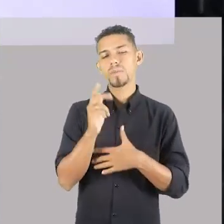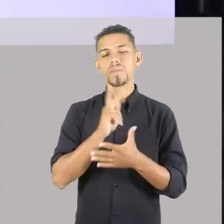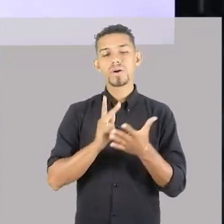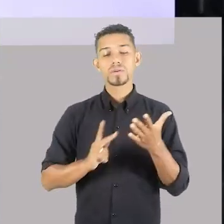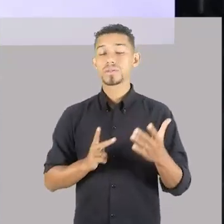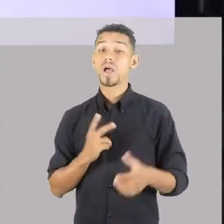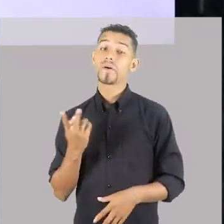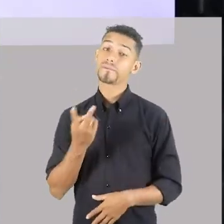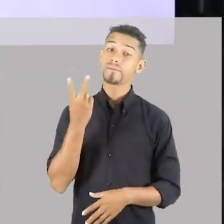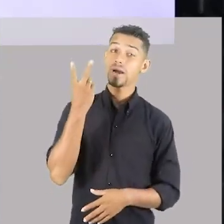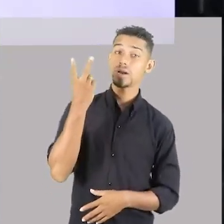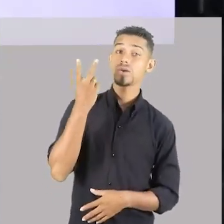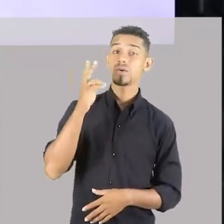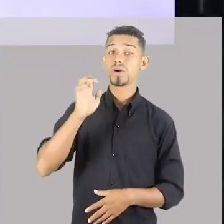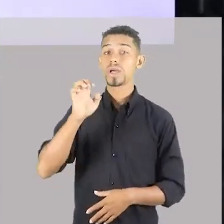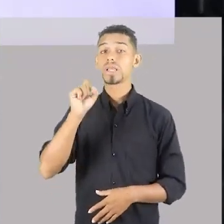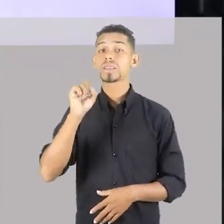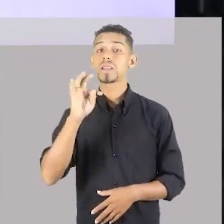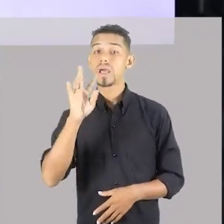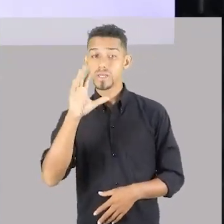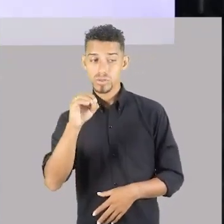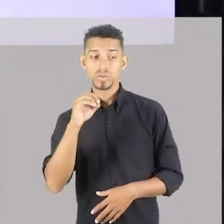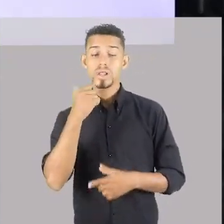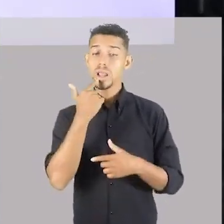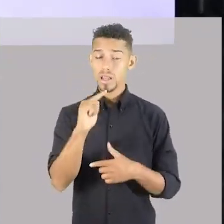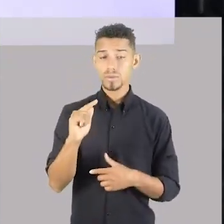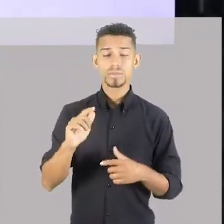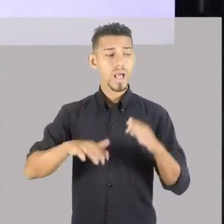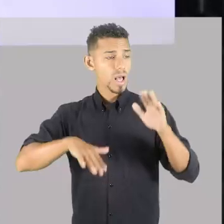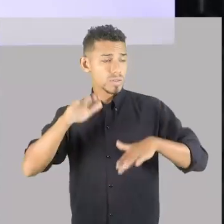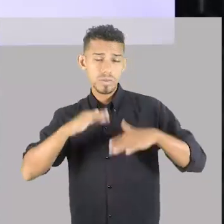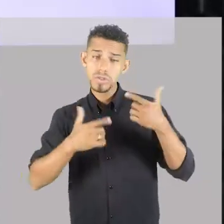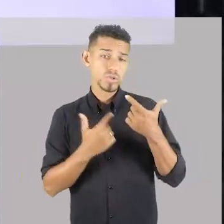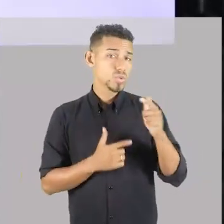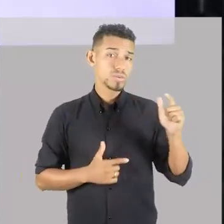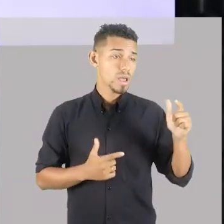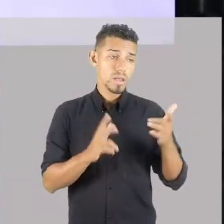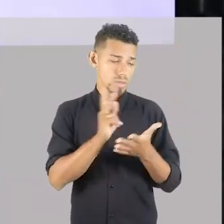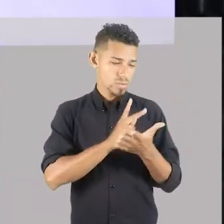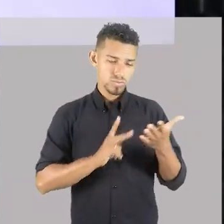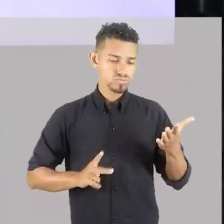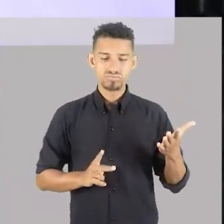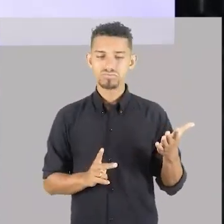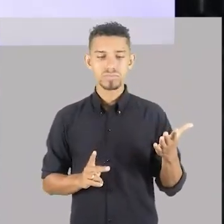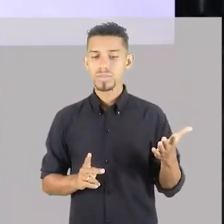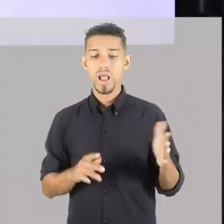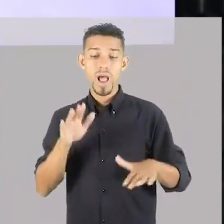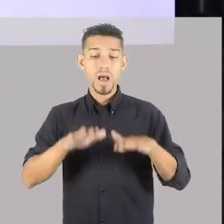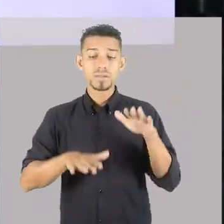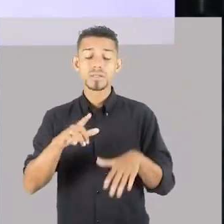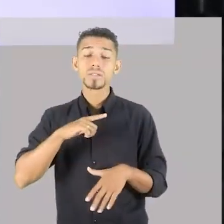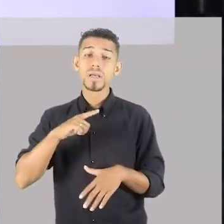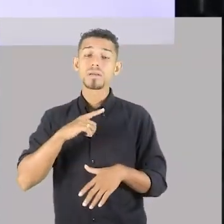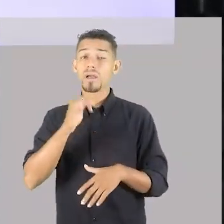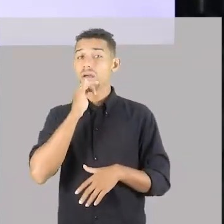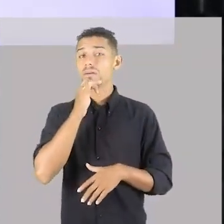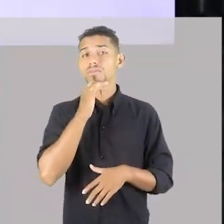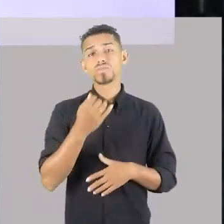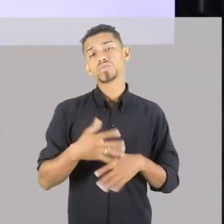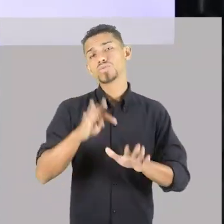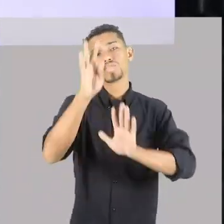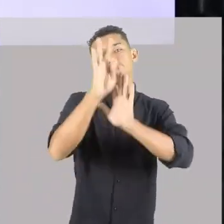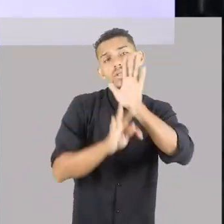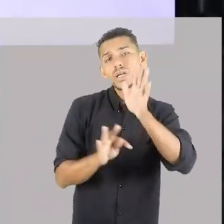valor estético da linguagem, certo? Mas, às vezes, eu não tenho ali uma poesia. Às vezes, ali eu tenho um